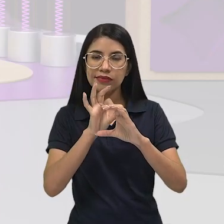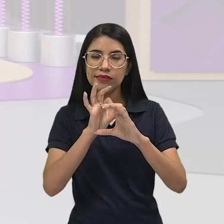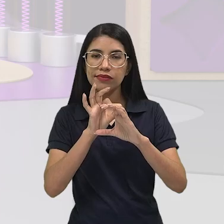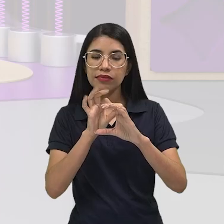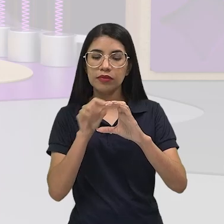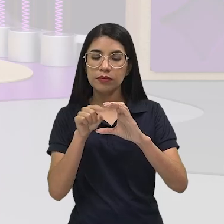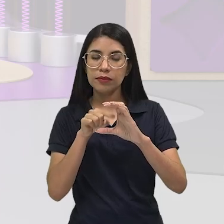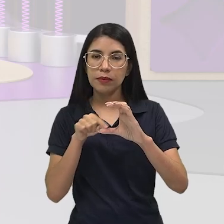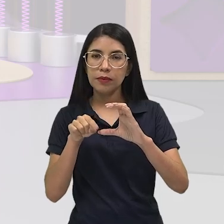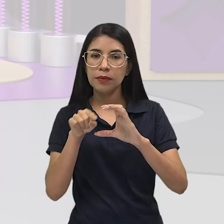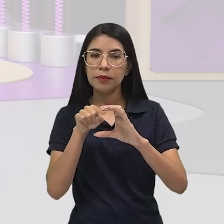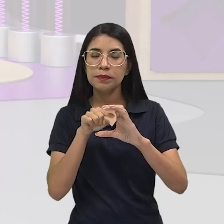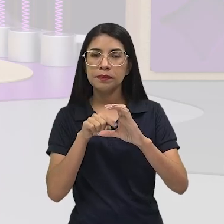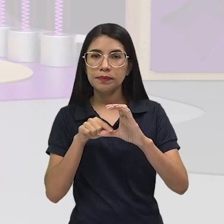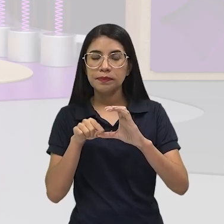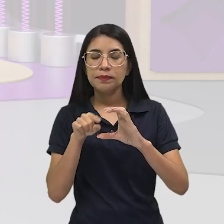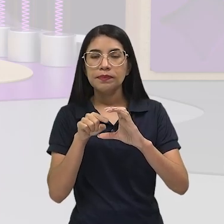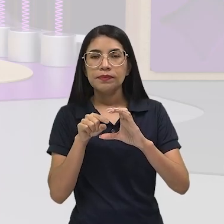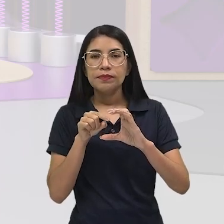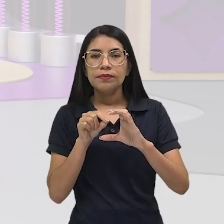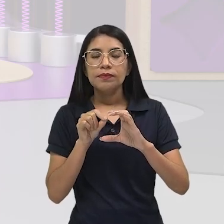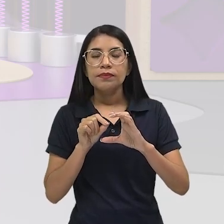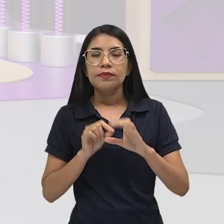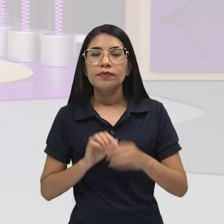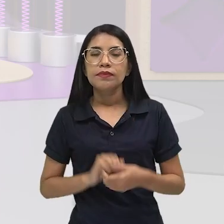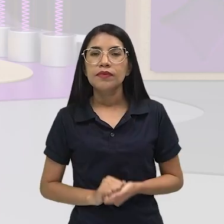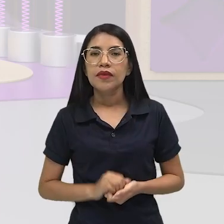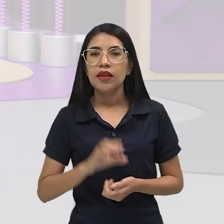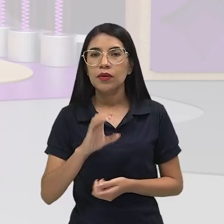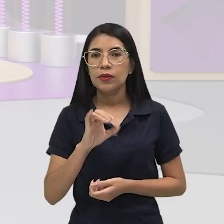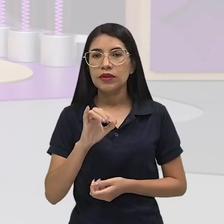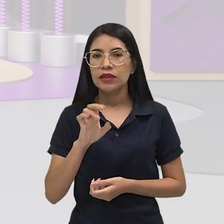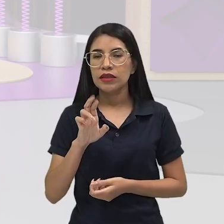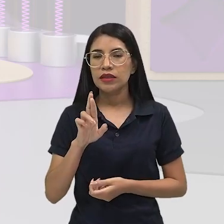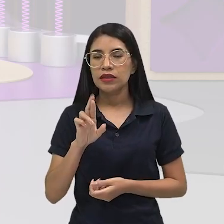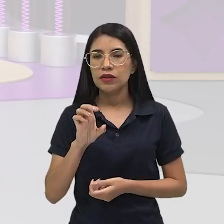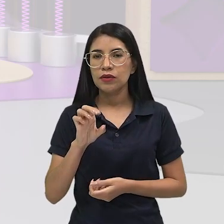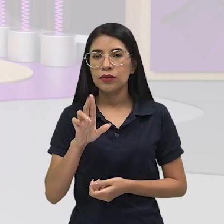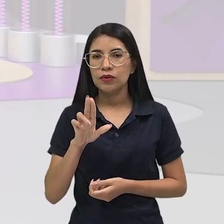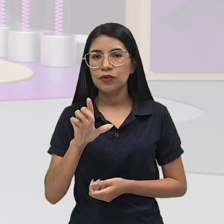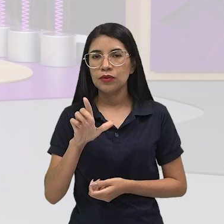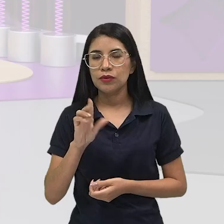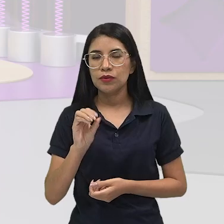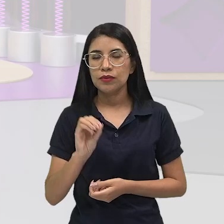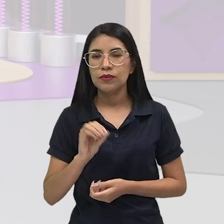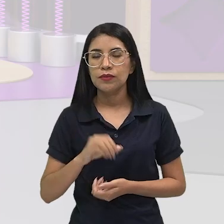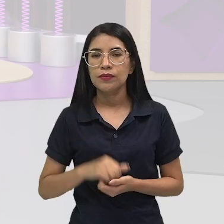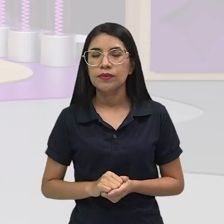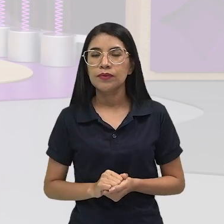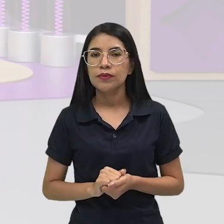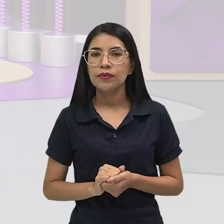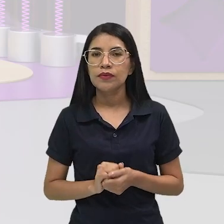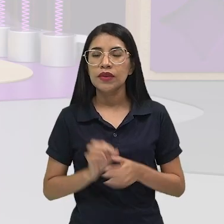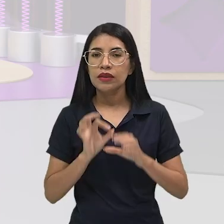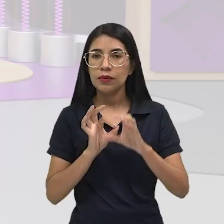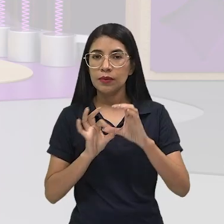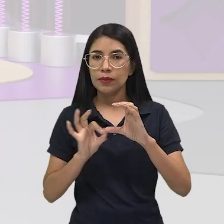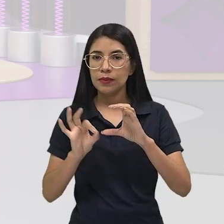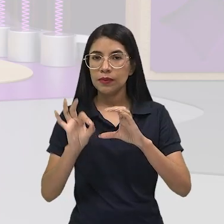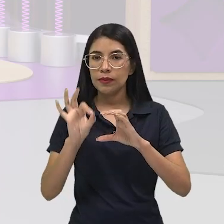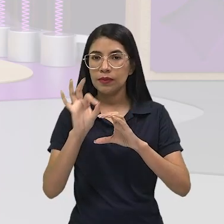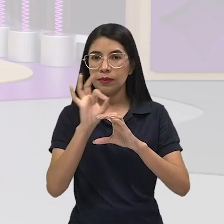conjunto de pontos que estão ali dentro, isso nós chamamos de círculo. Então, essa cercadura que